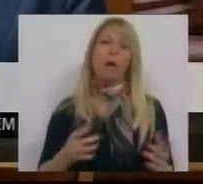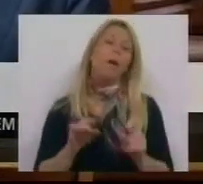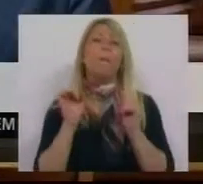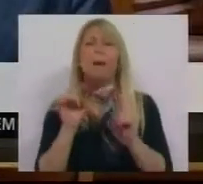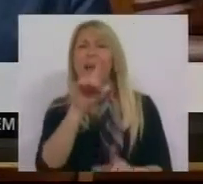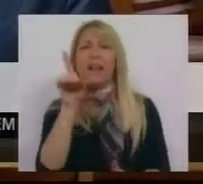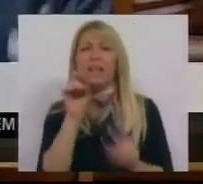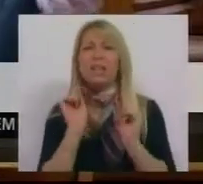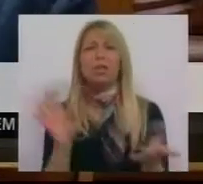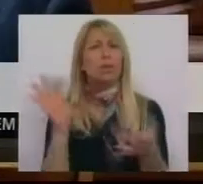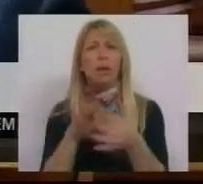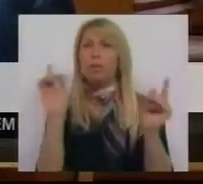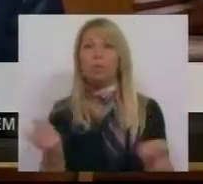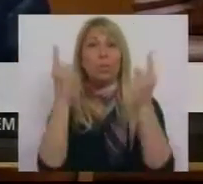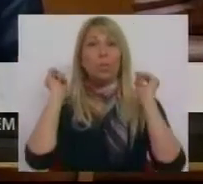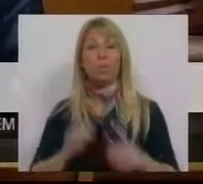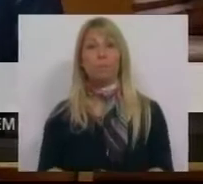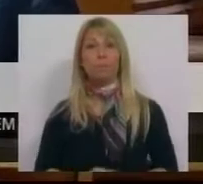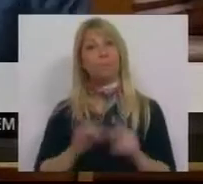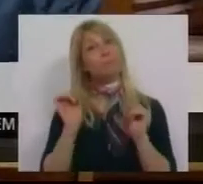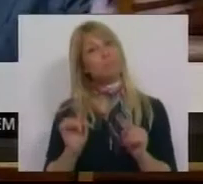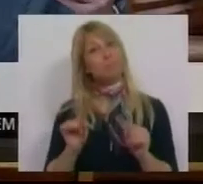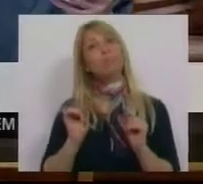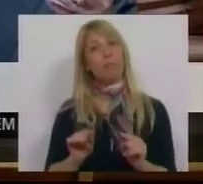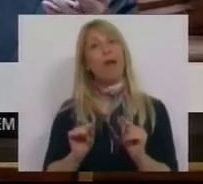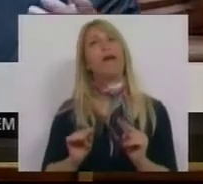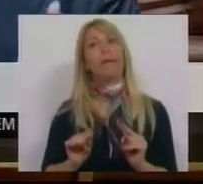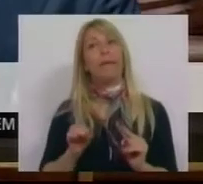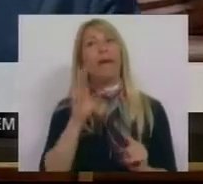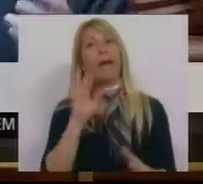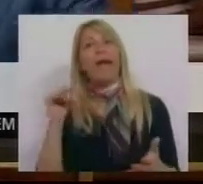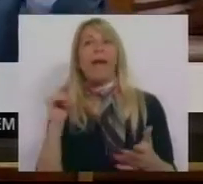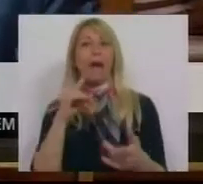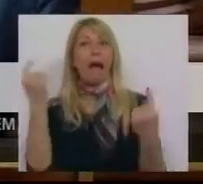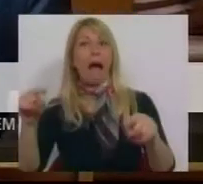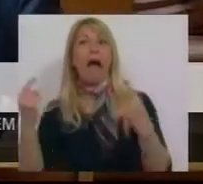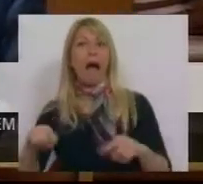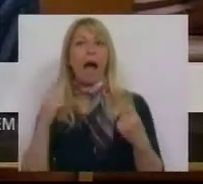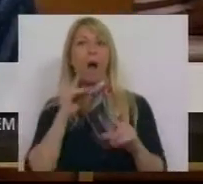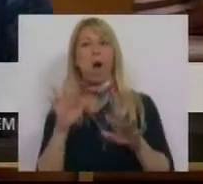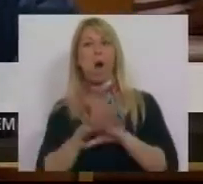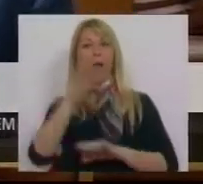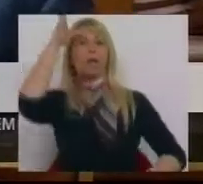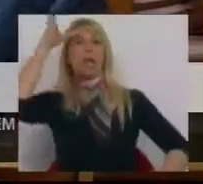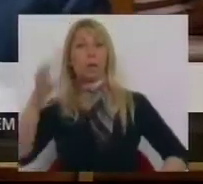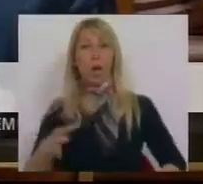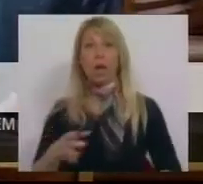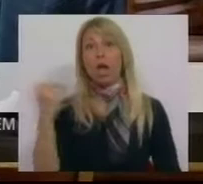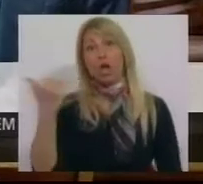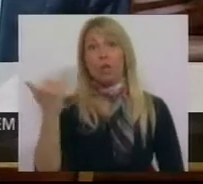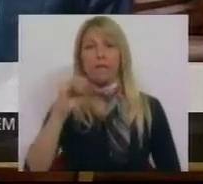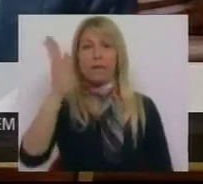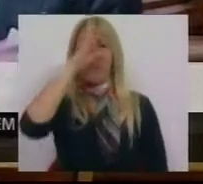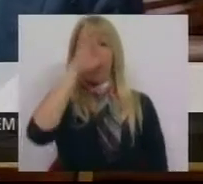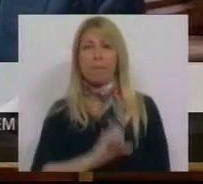essa a questão. Não é essa a questão. Aí é que está a simulação intelectual do Vice-Primeiro-Ministro. A questão é que